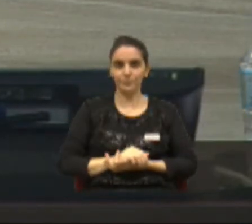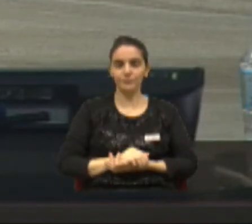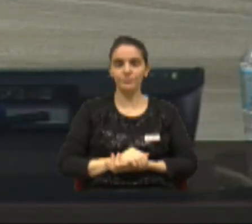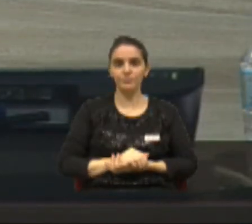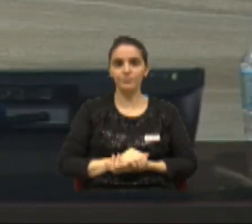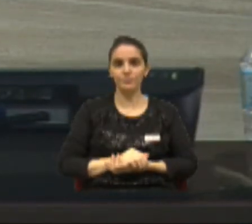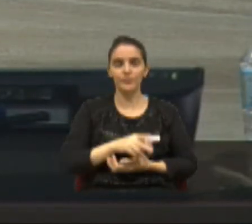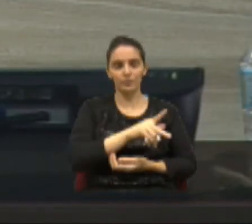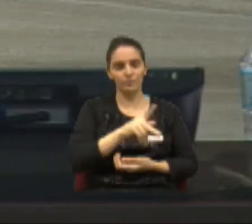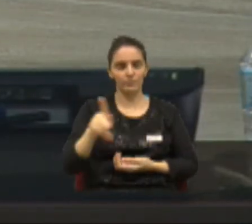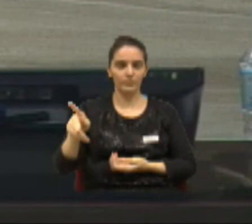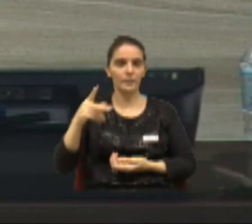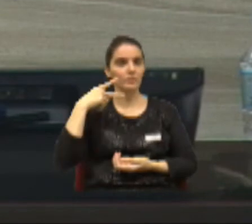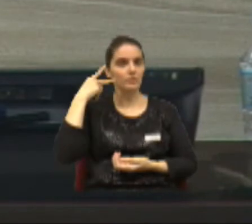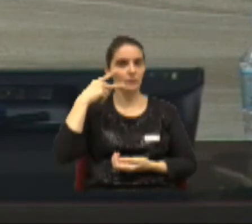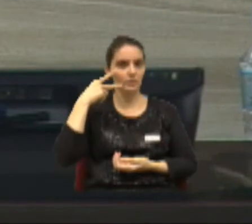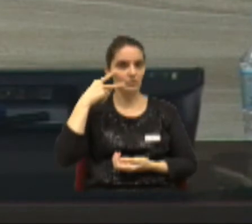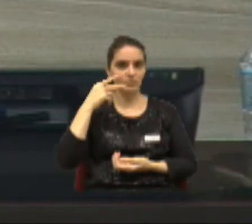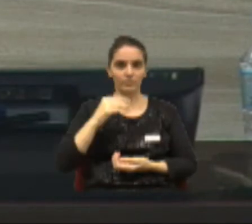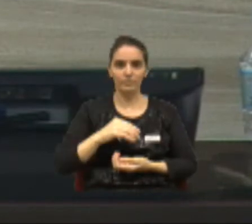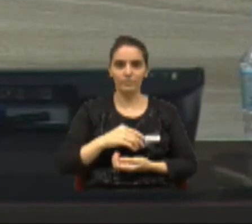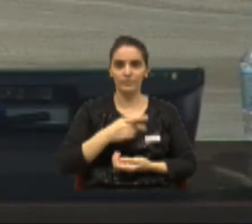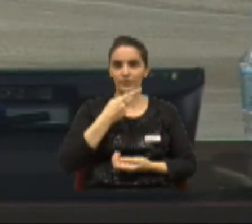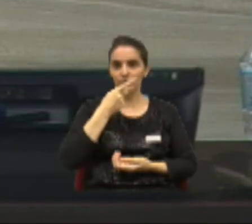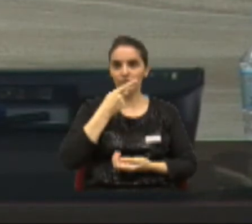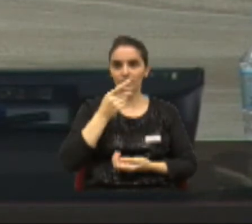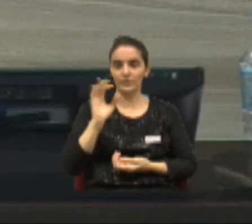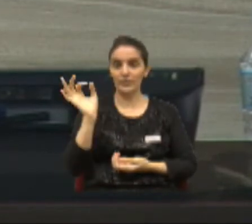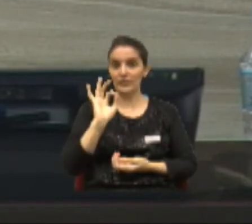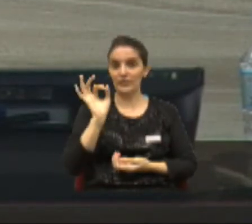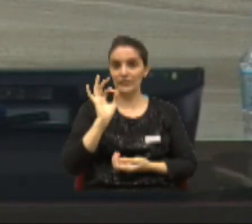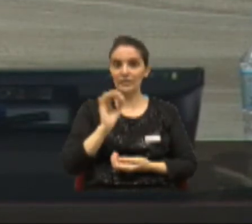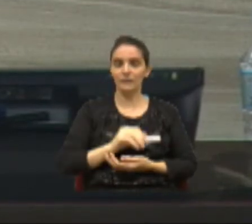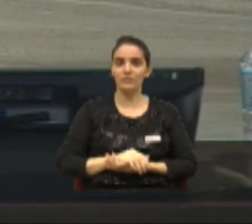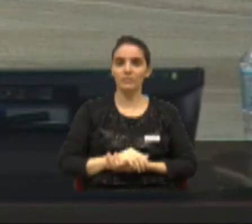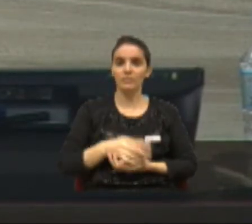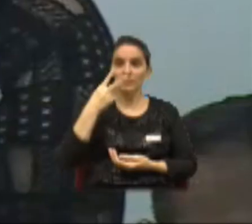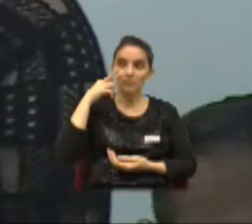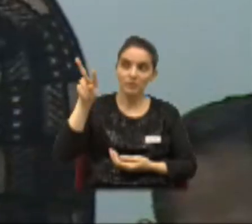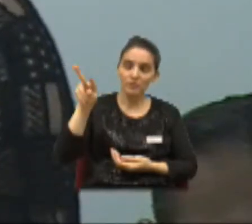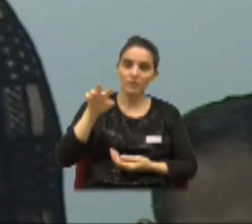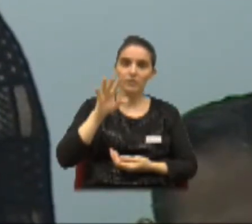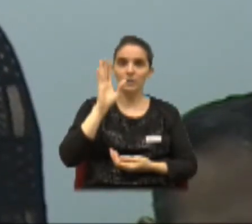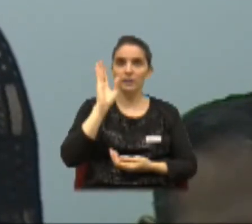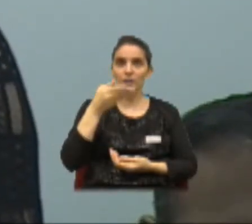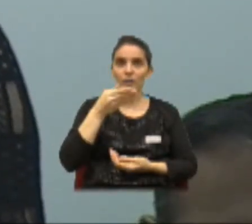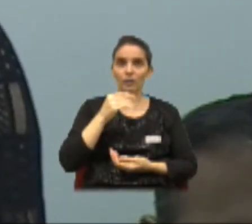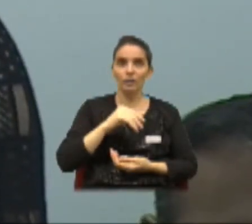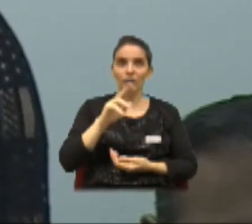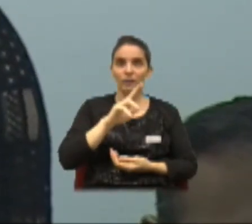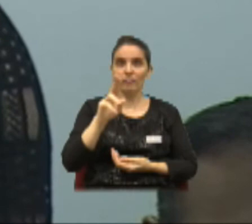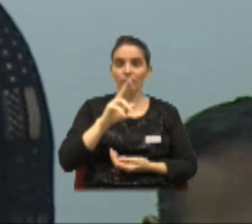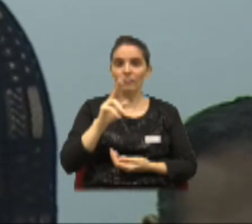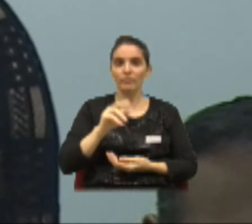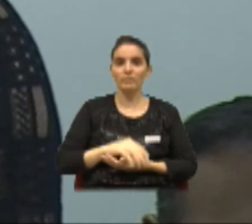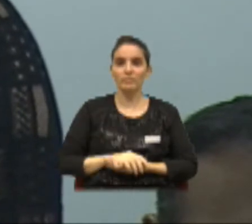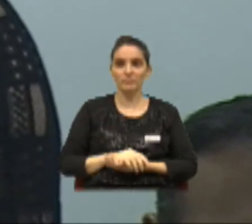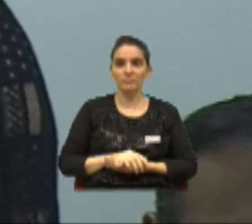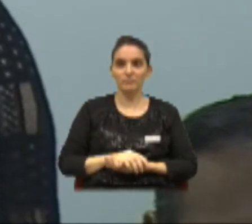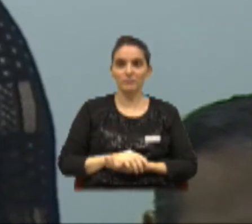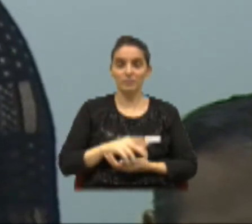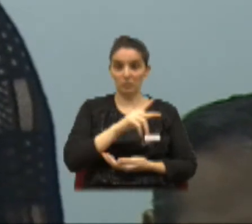Senhor presidente, nobres pares, não precisa nem falar hoje, hein, presidente? Já olhou para cá e falou meu nome. Você viu só como